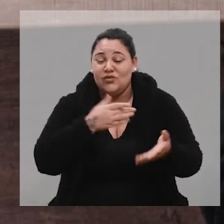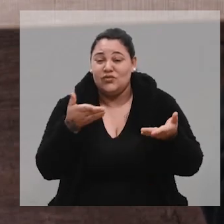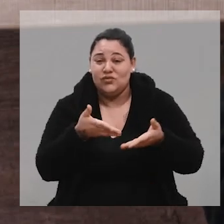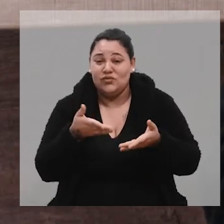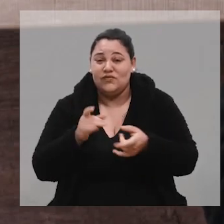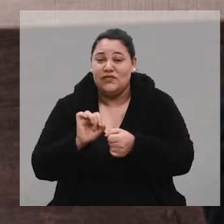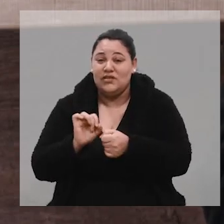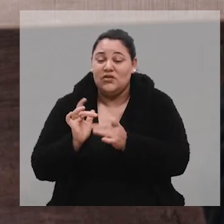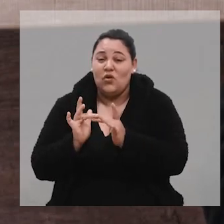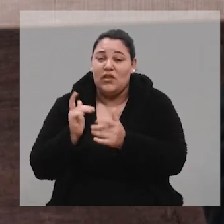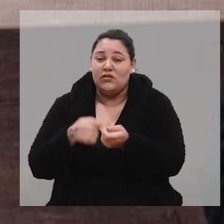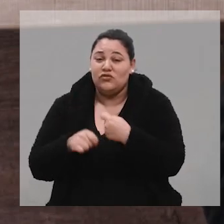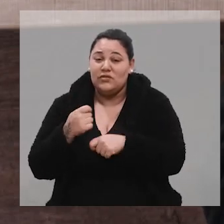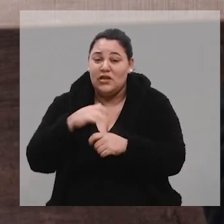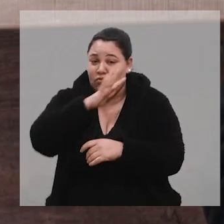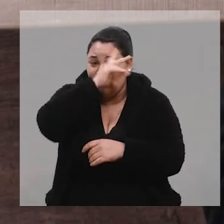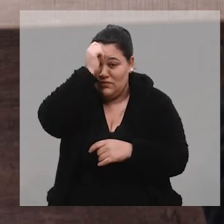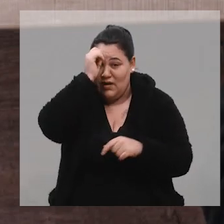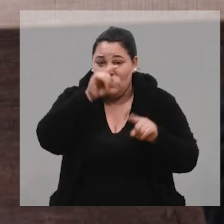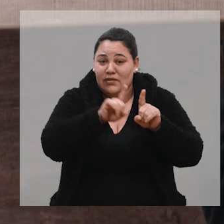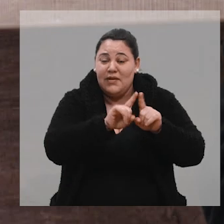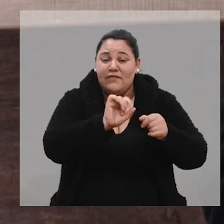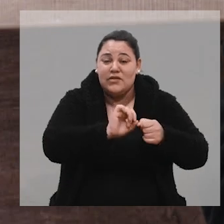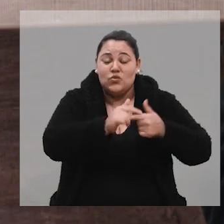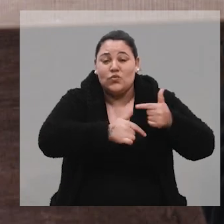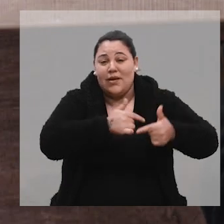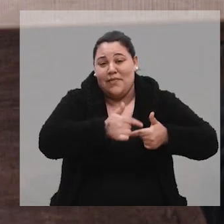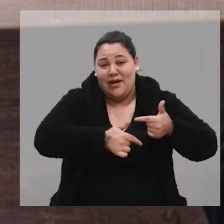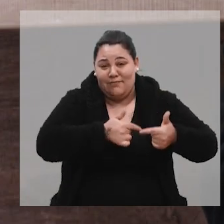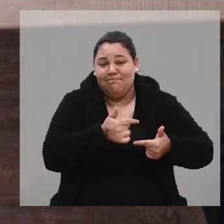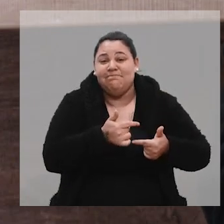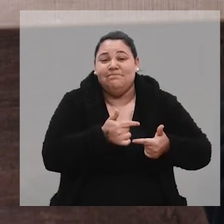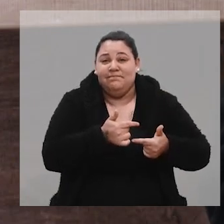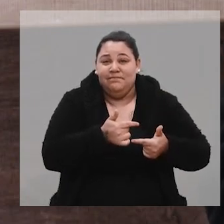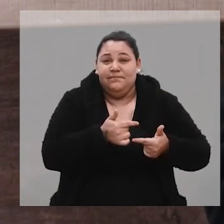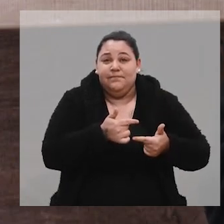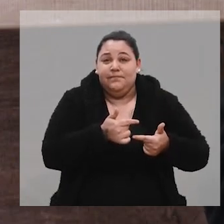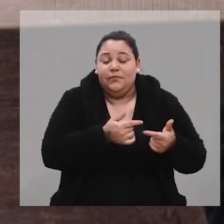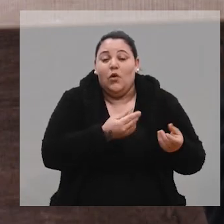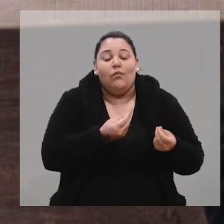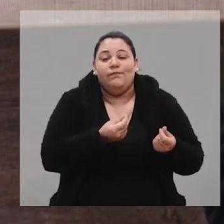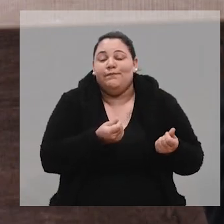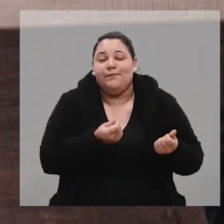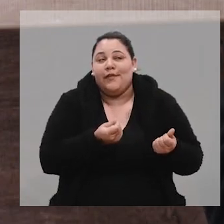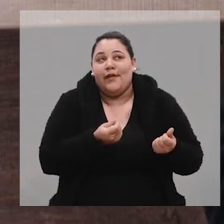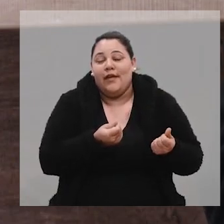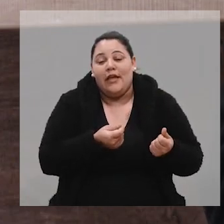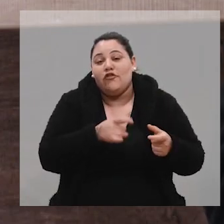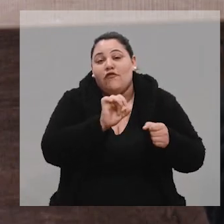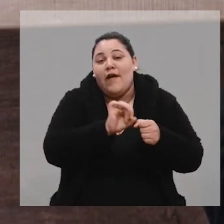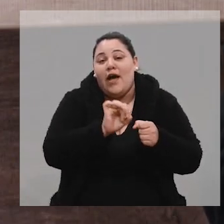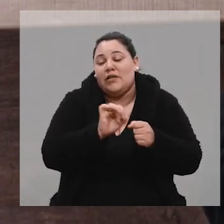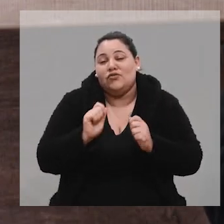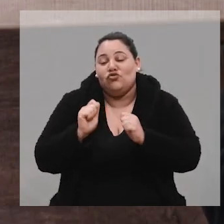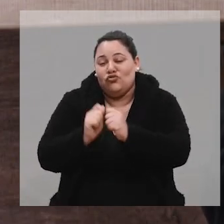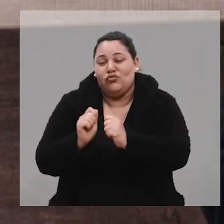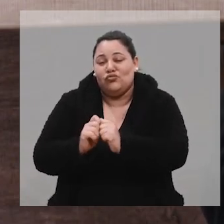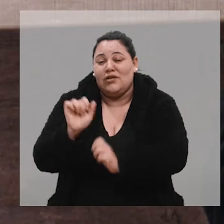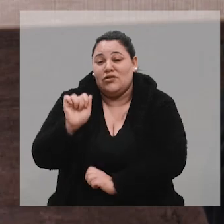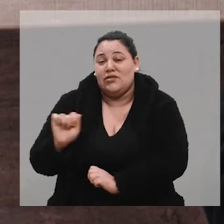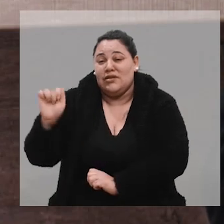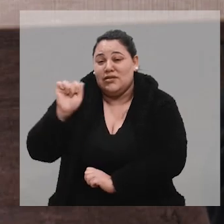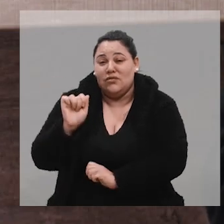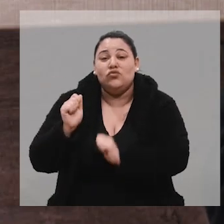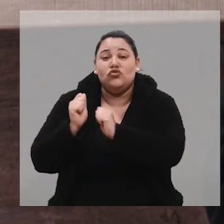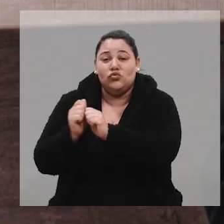aí, através da administração municipal, num trabalho com efeito, com a associação de